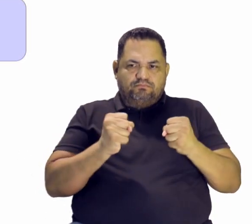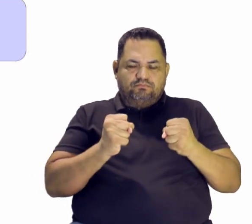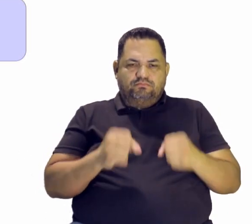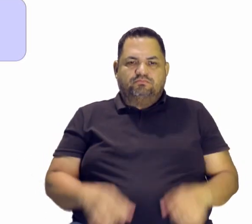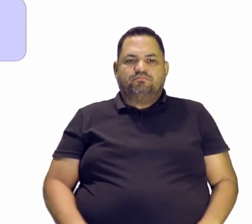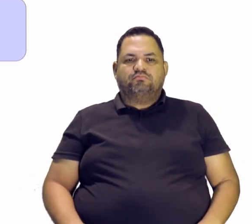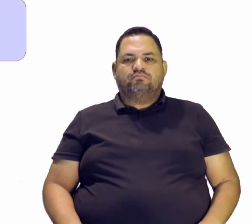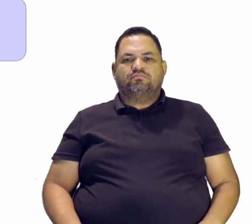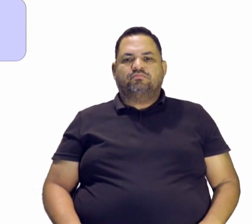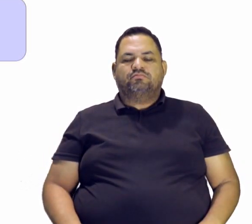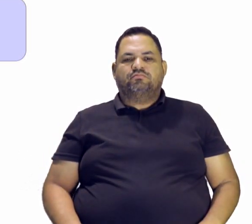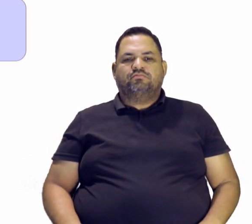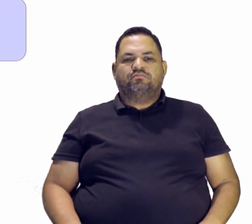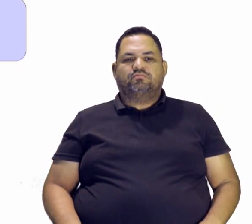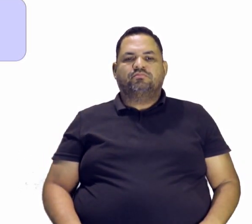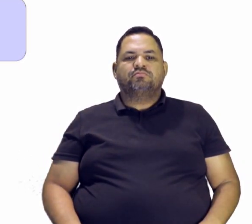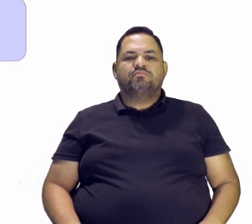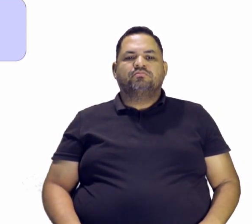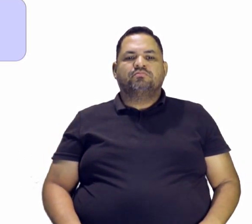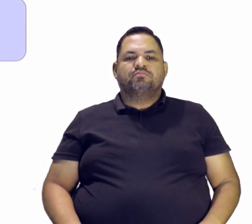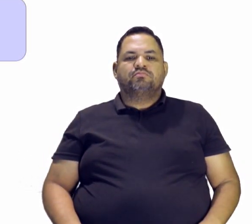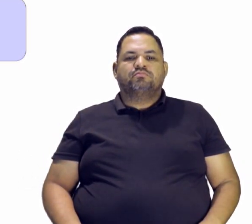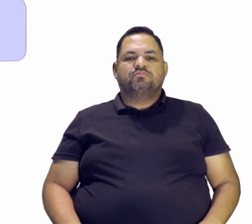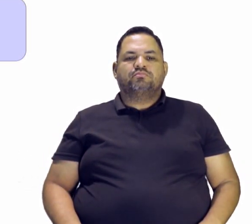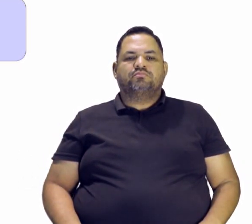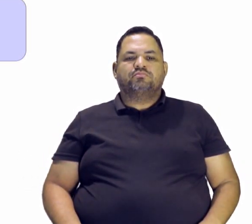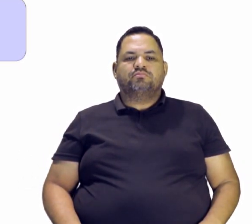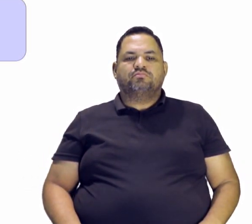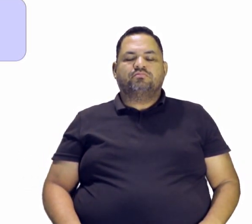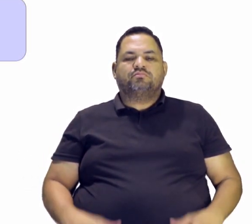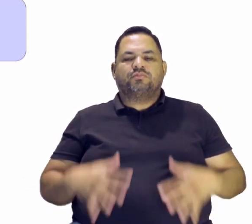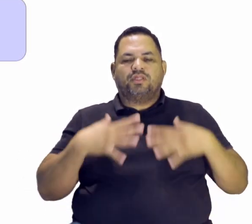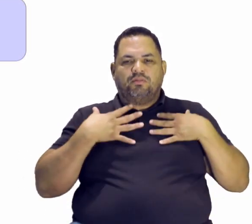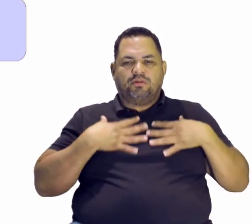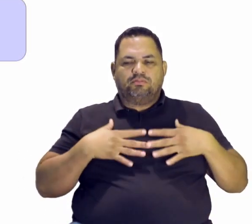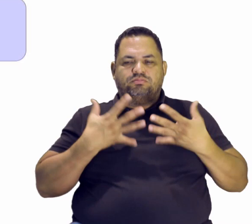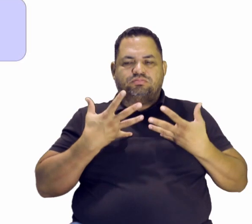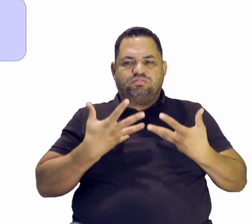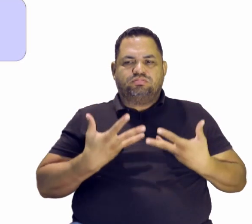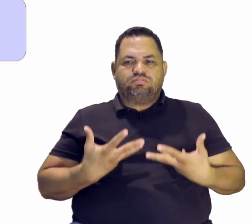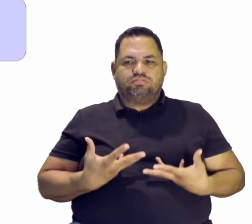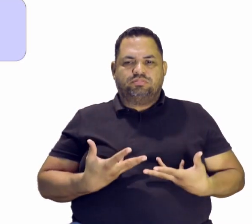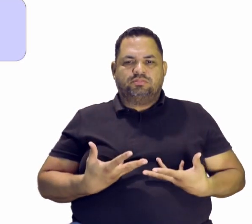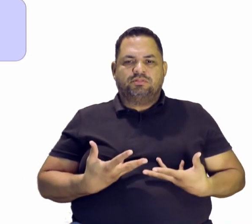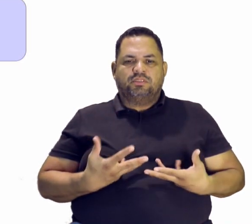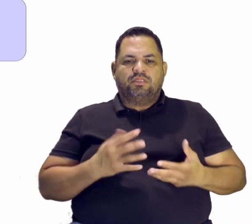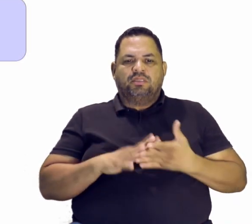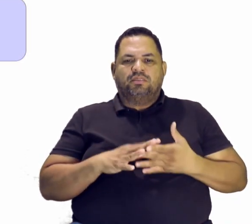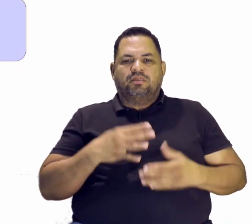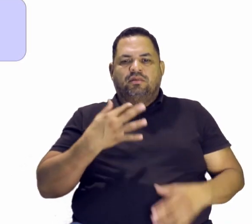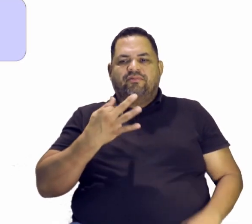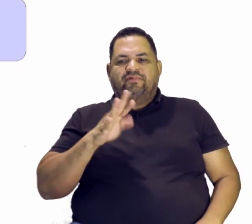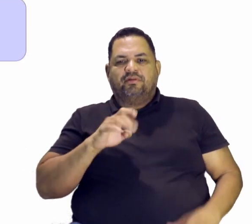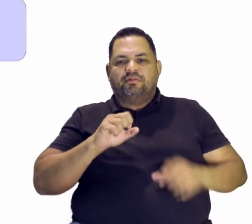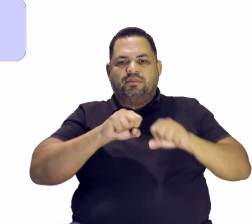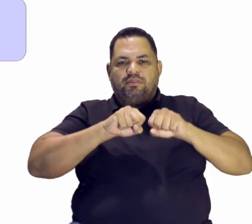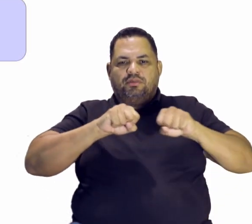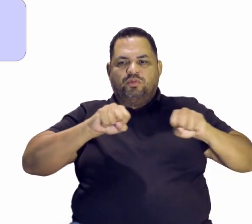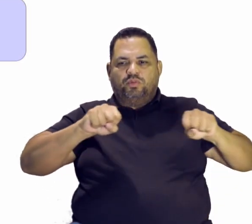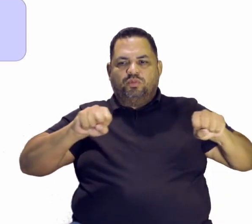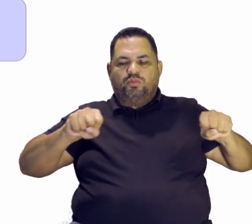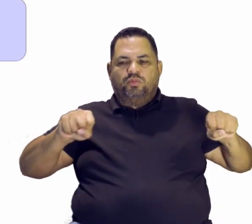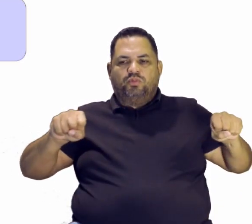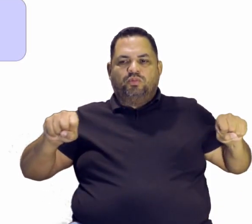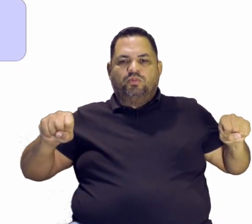tá? E quando eu tenho aí um relaxamento, eu percebo que essas minhas fibras, elas alongam, então eu tenho uma ação